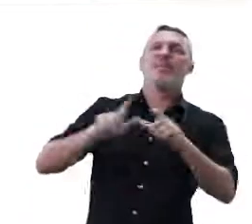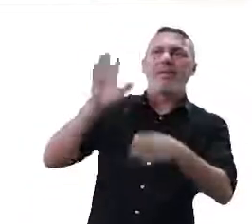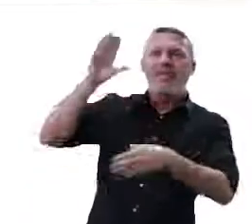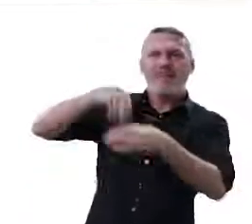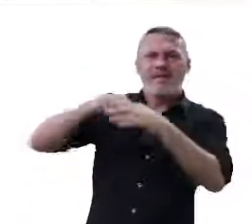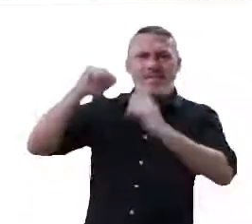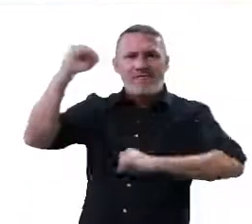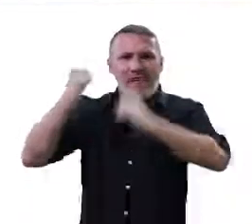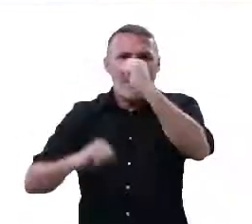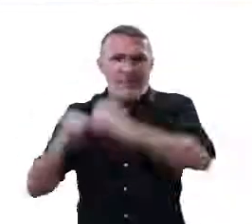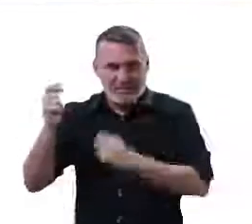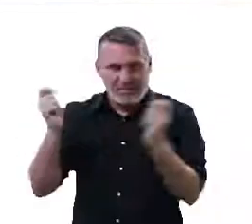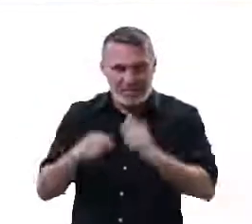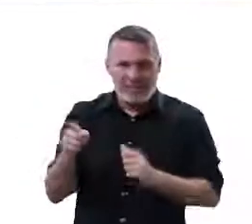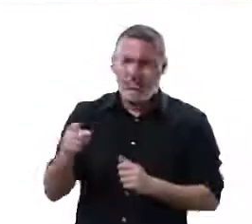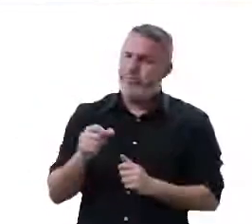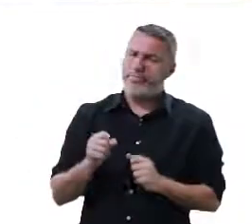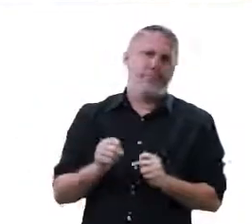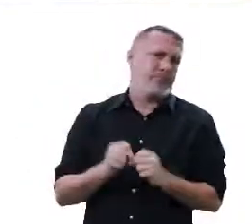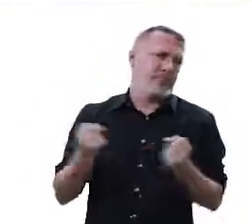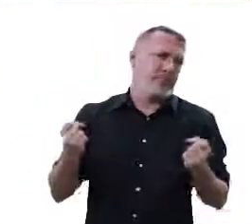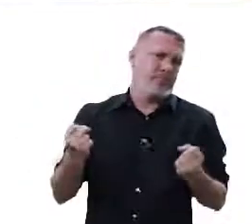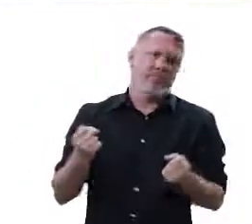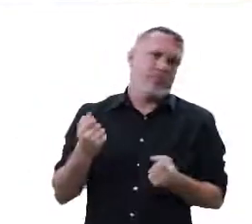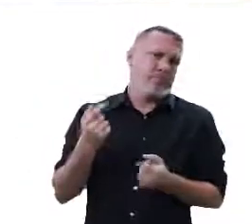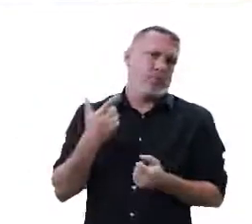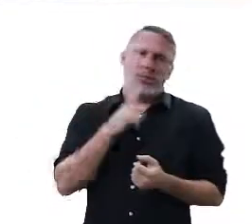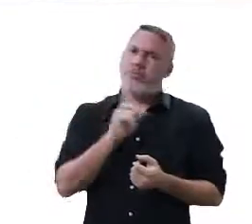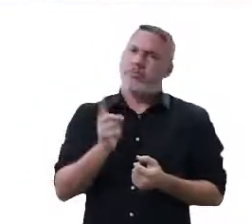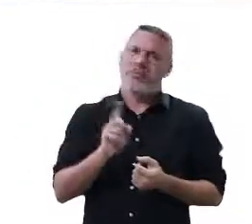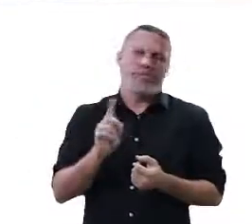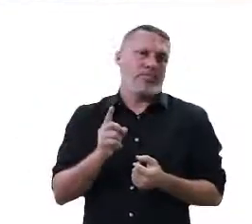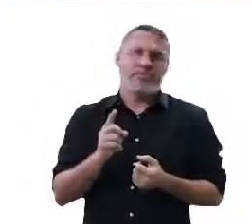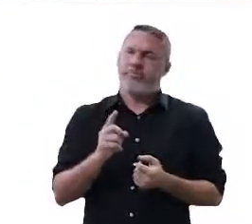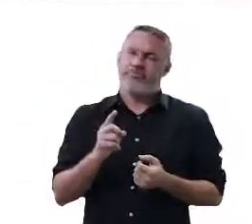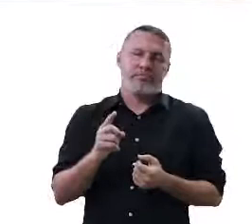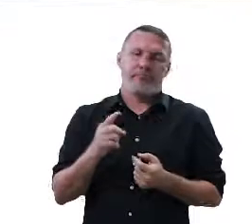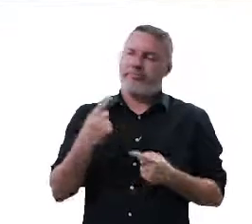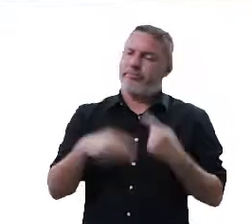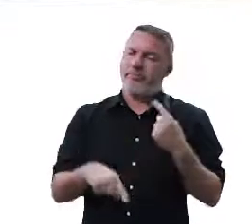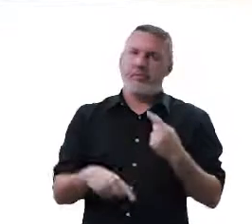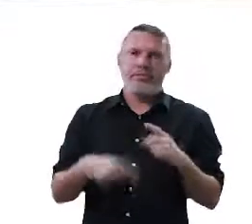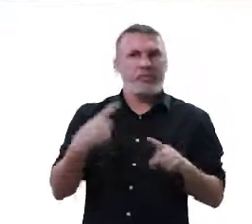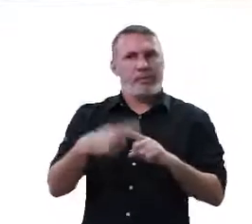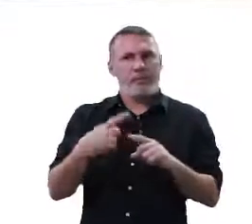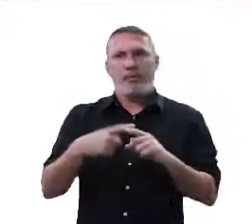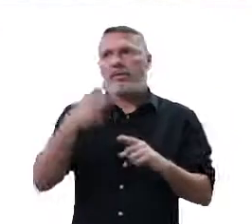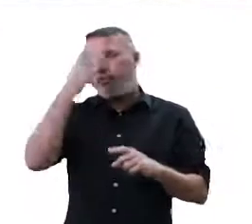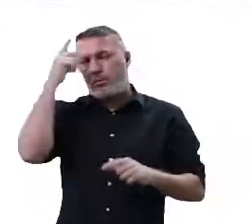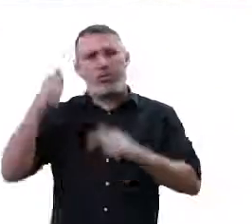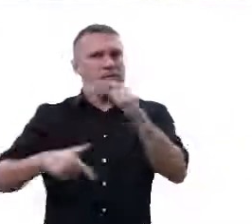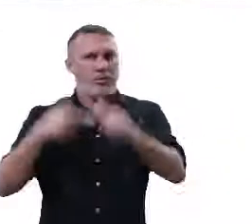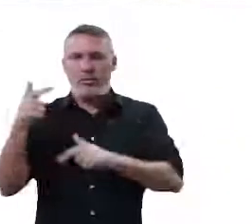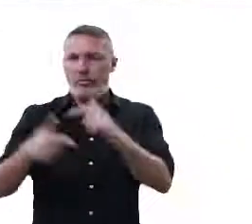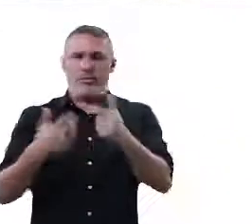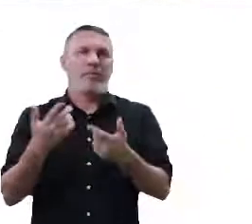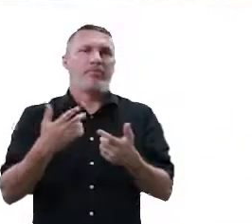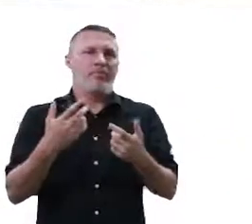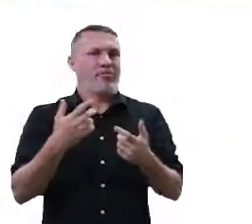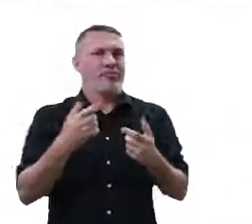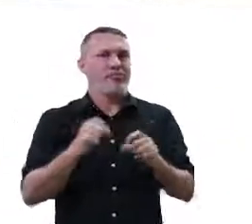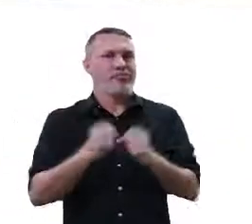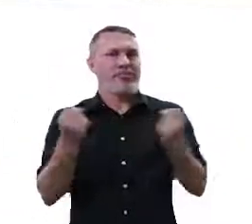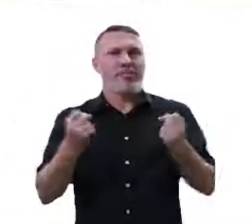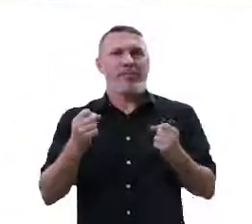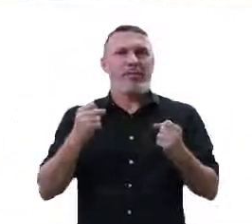porque a indústria depende, né? E hoje o comércio depende de mercados consumidores. Então, quanto mais gente consumindo, mais interessante para